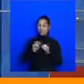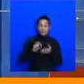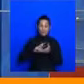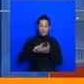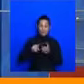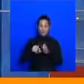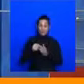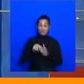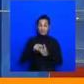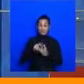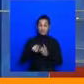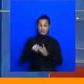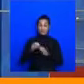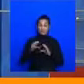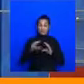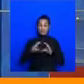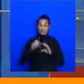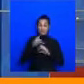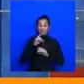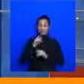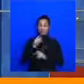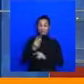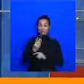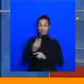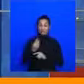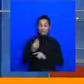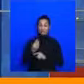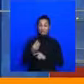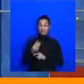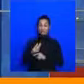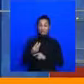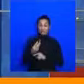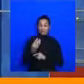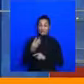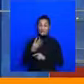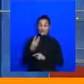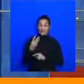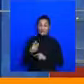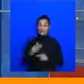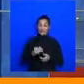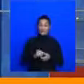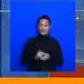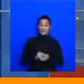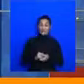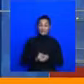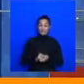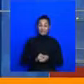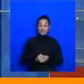Bola verde 43. Verde 43.